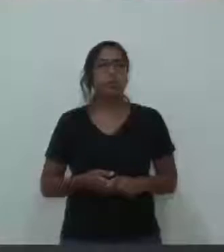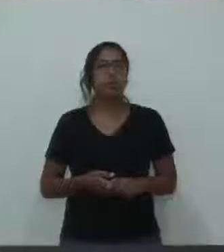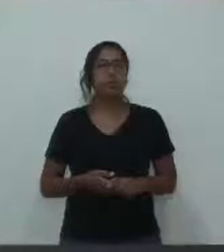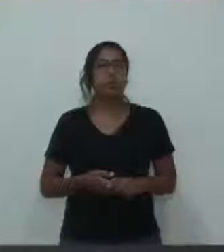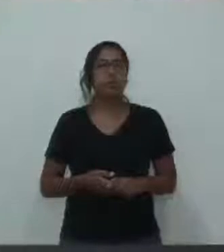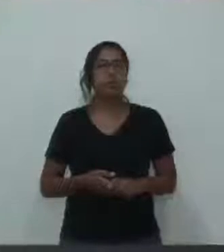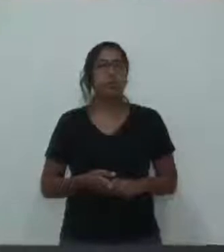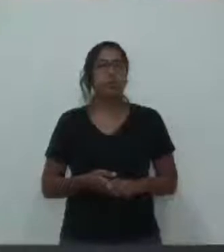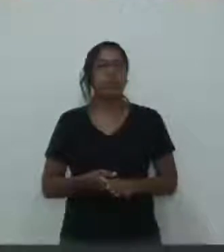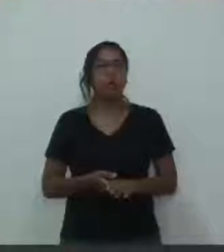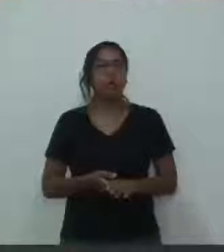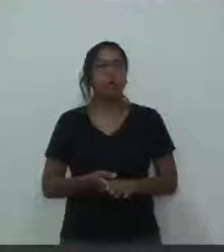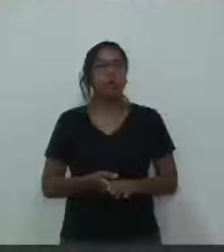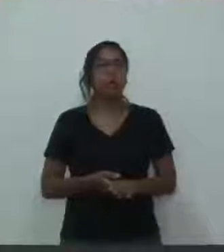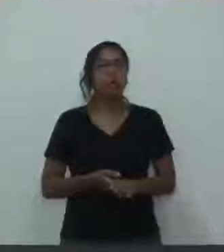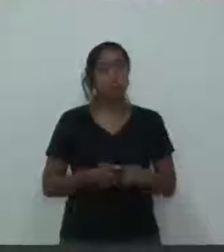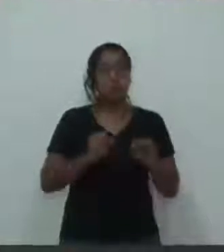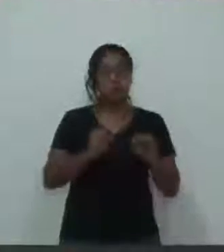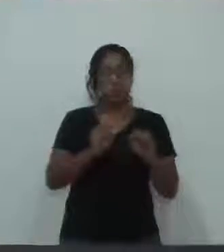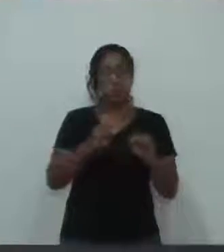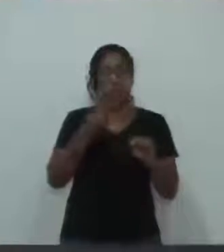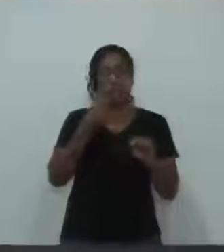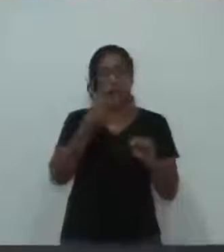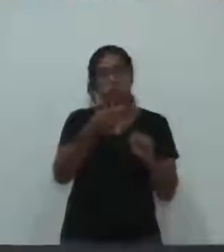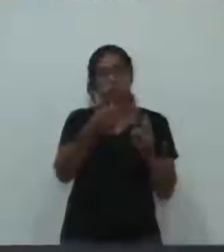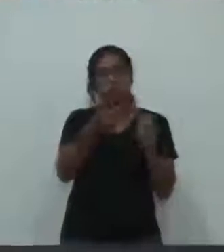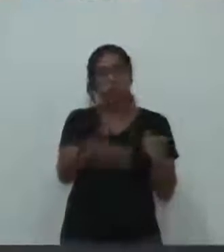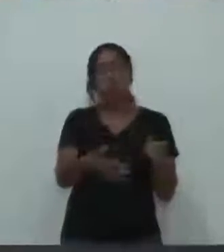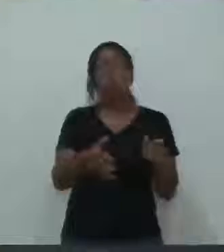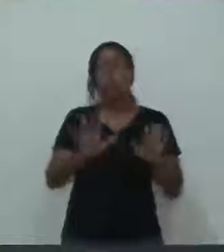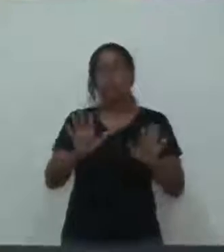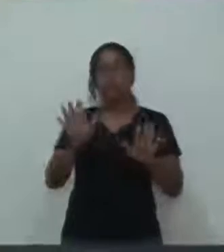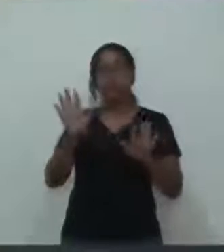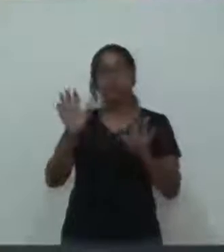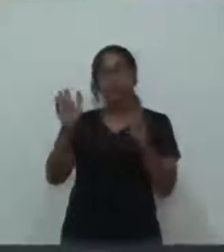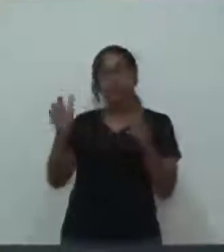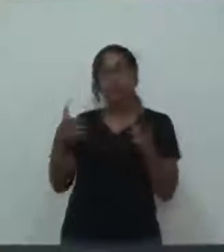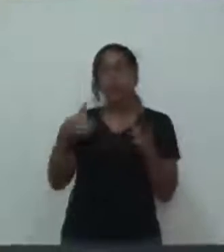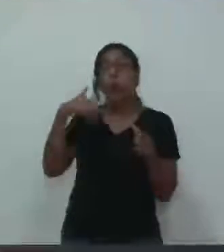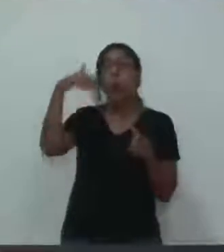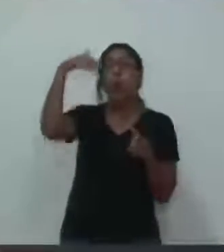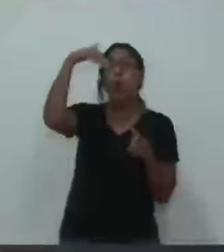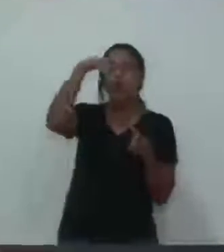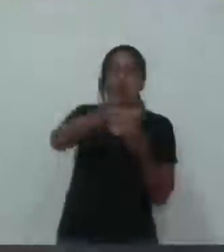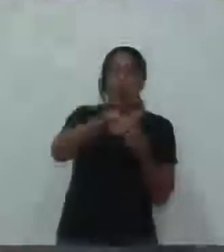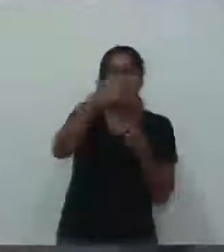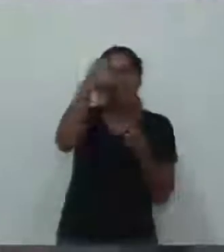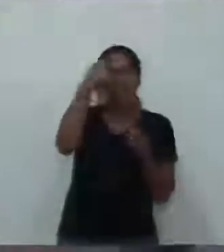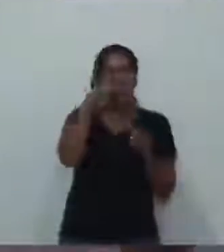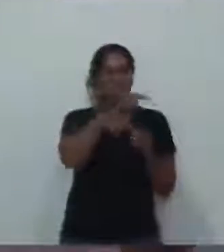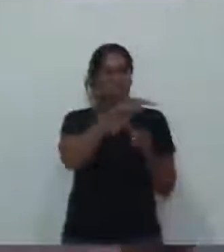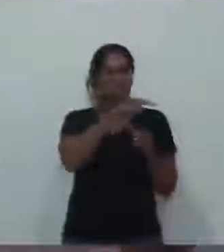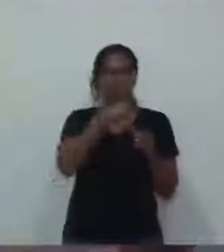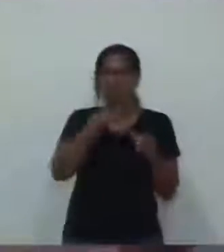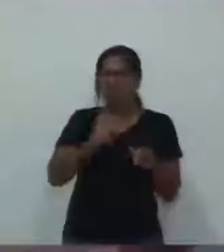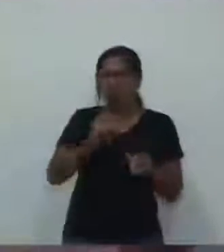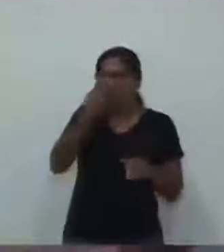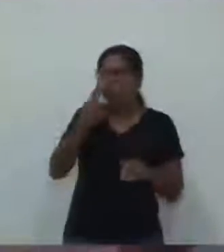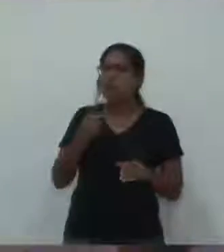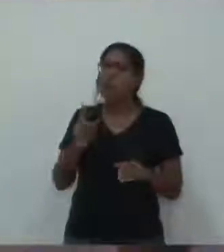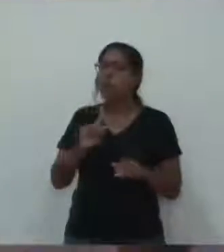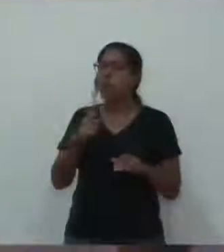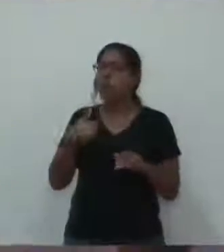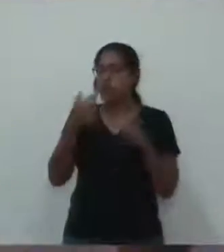Tem sim, vereador, pode justificar o voto. Não, só para justificar meu voto, quando eu dei o meu voto, parece que pareceu meio estranho, algumas pessoas falaram alguma coisa na plateia, eu queria dizer o